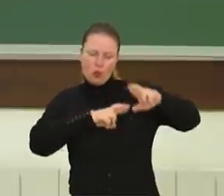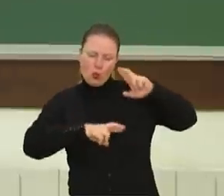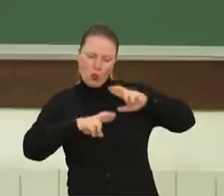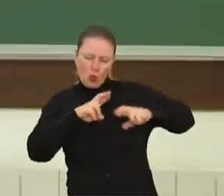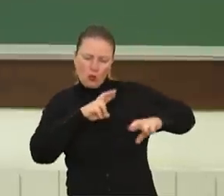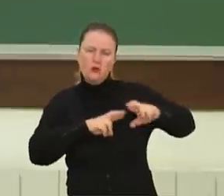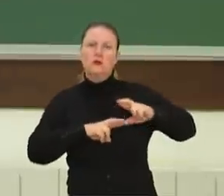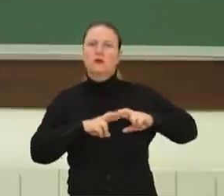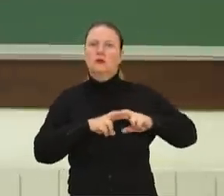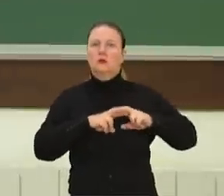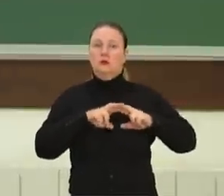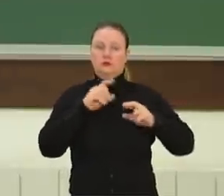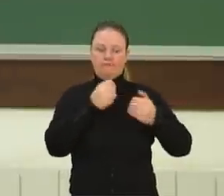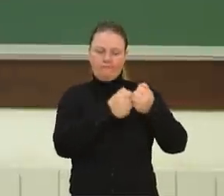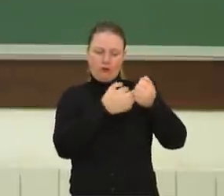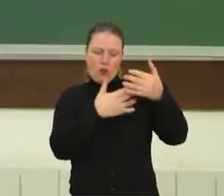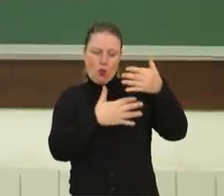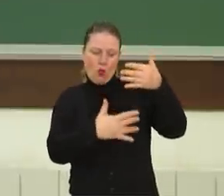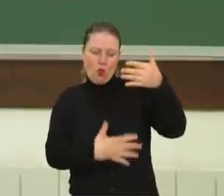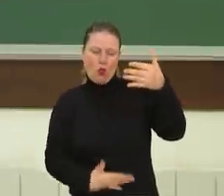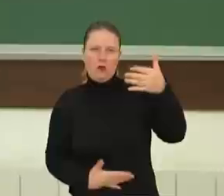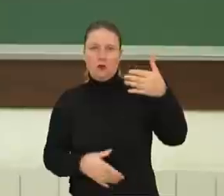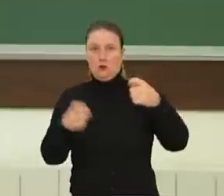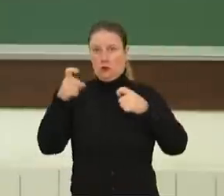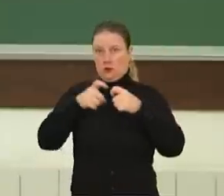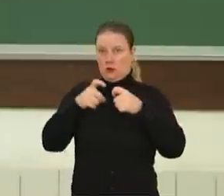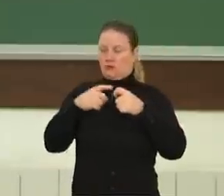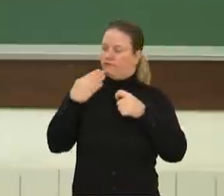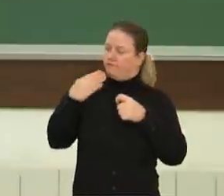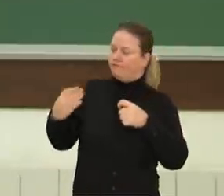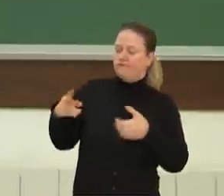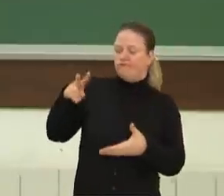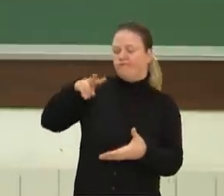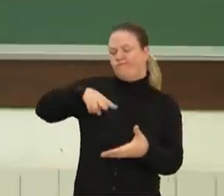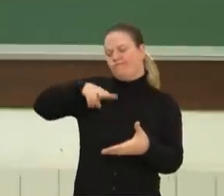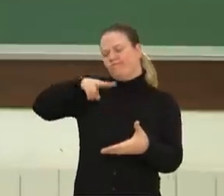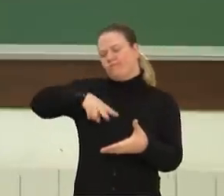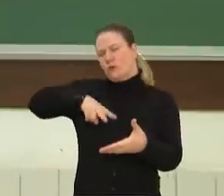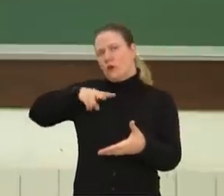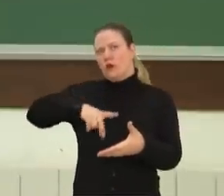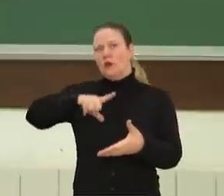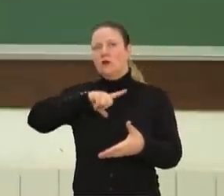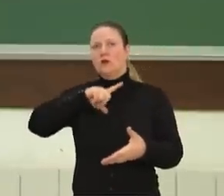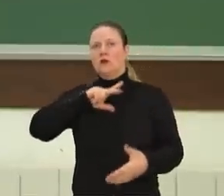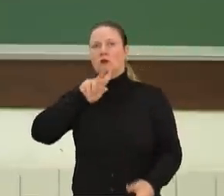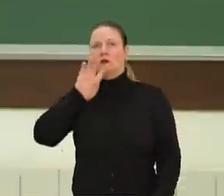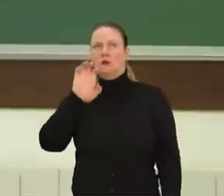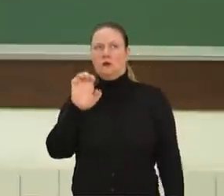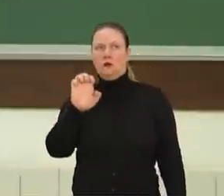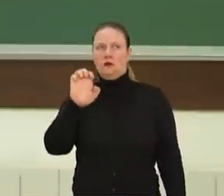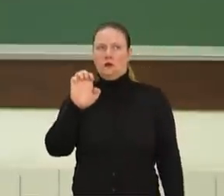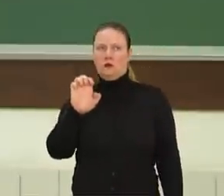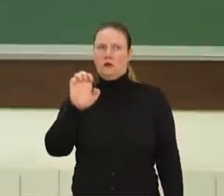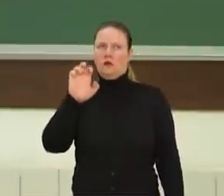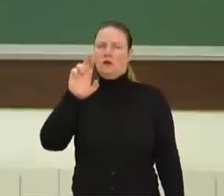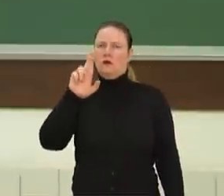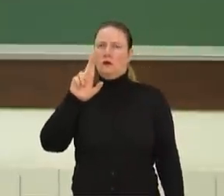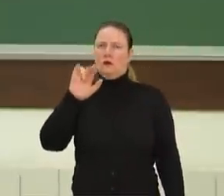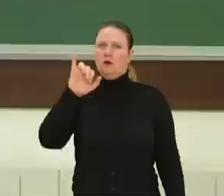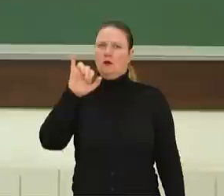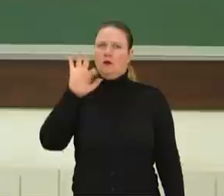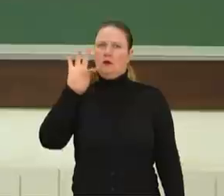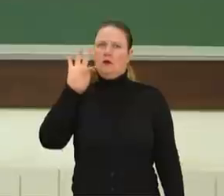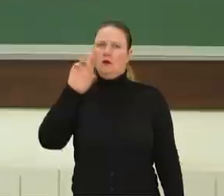lá no hemograma completo, quando o médico solicita, muitas vezes vem escrito lá eritrograma. É a parte